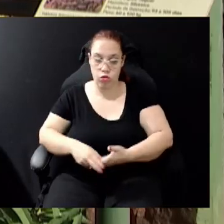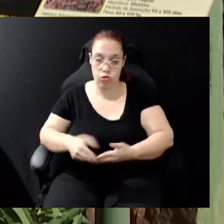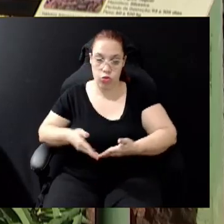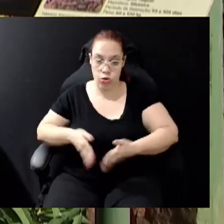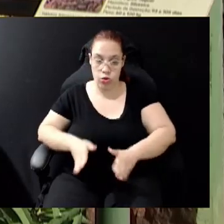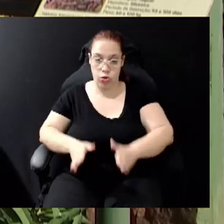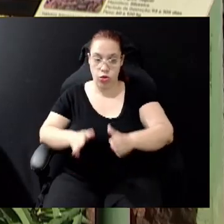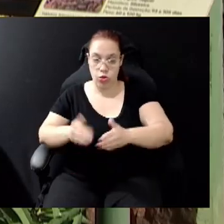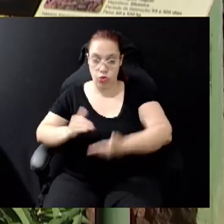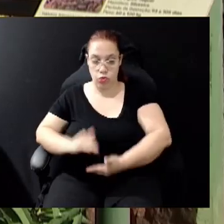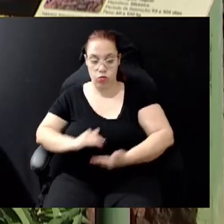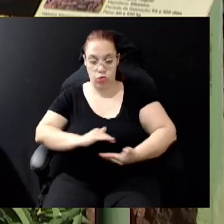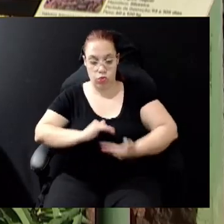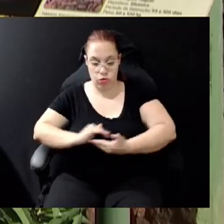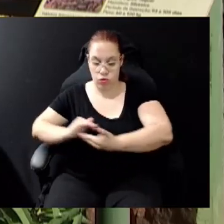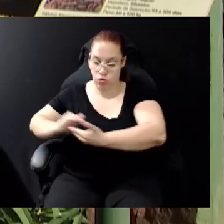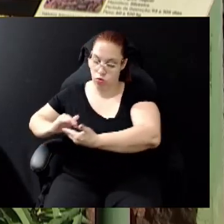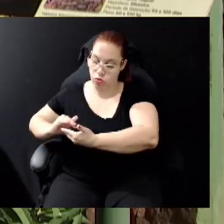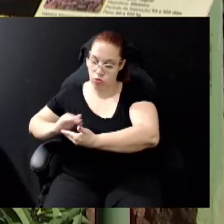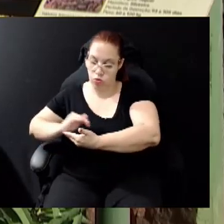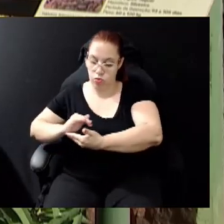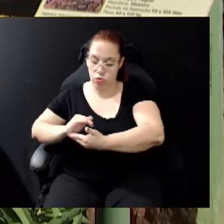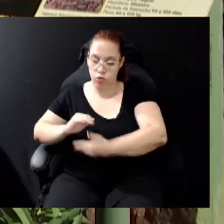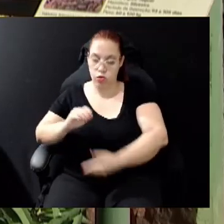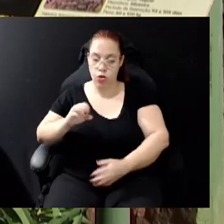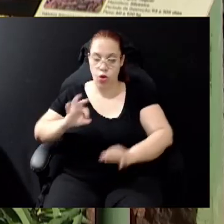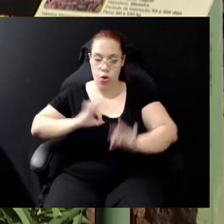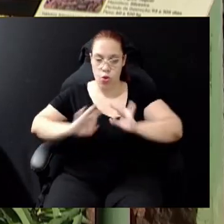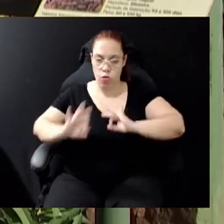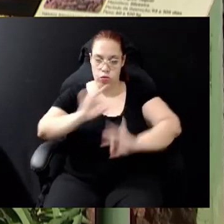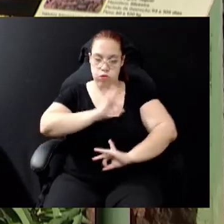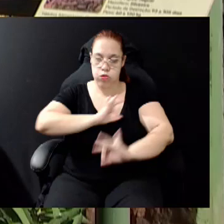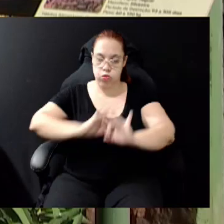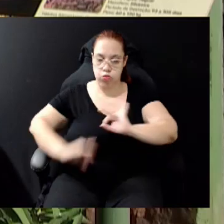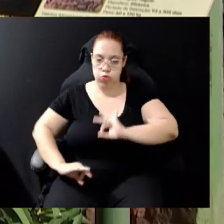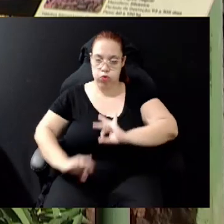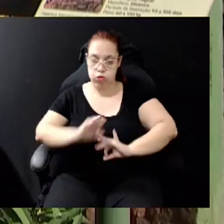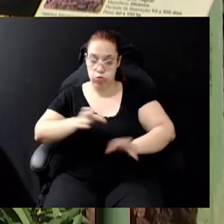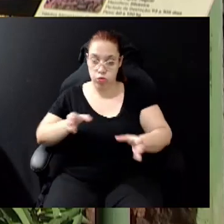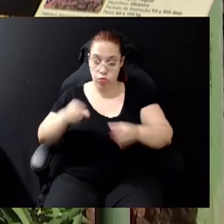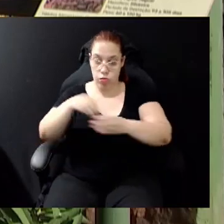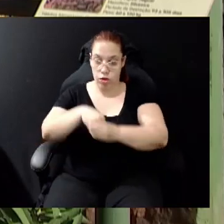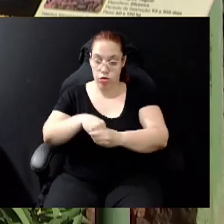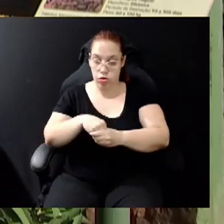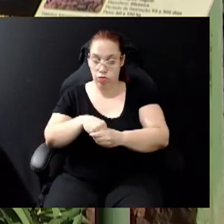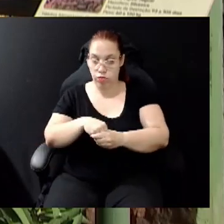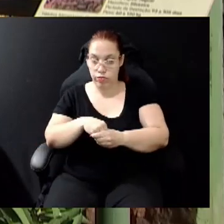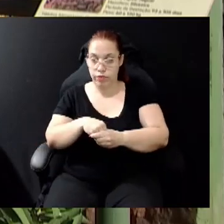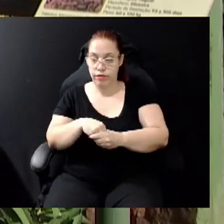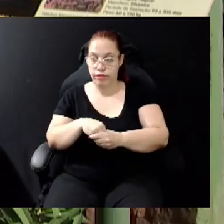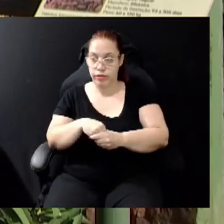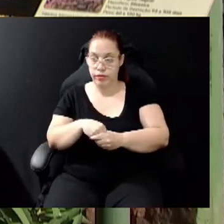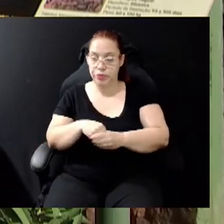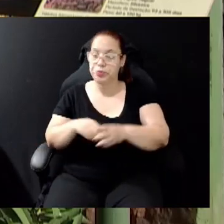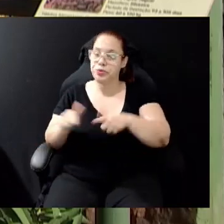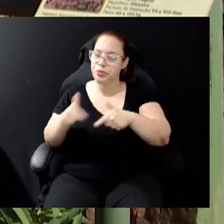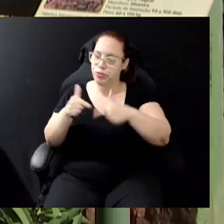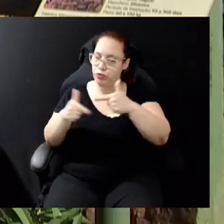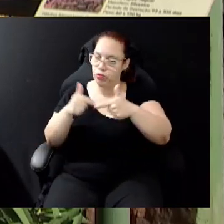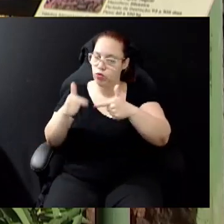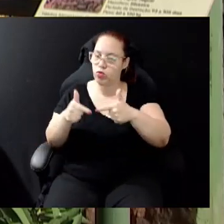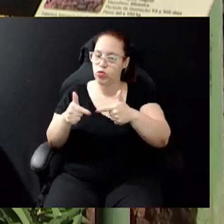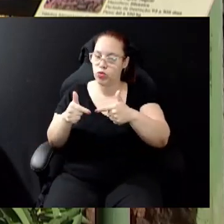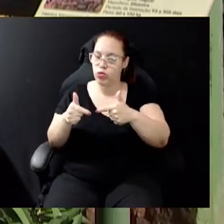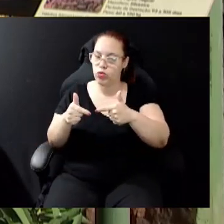espécies, e a onça-pintada está contemplada dentro delas, e a gente vai trabalhando com o intuito de ter